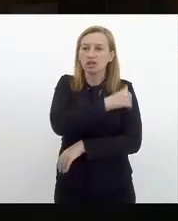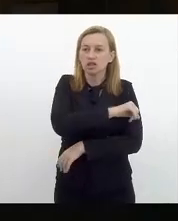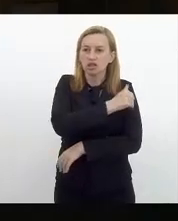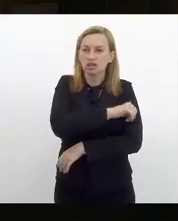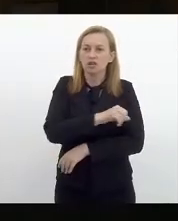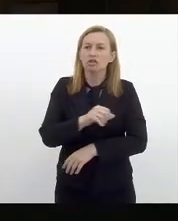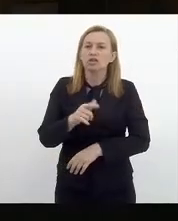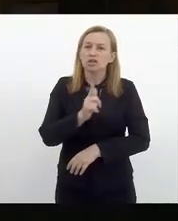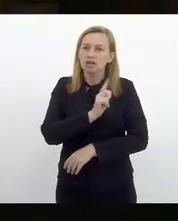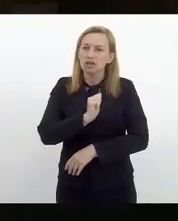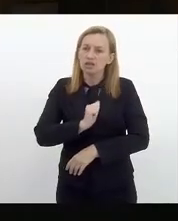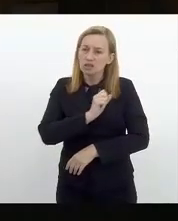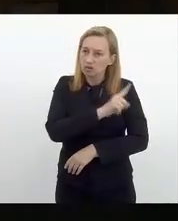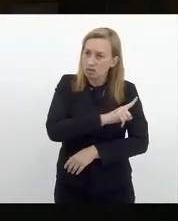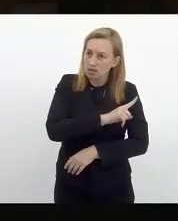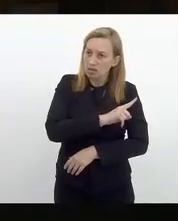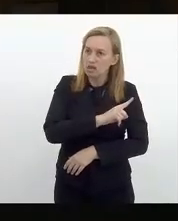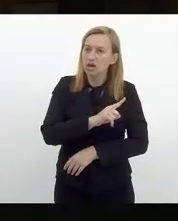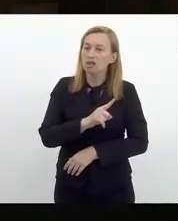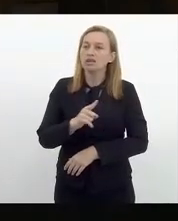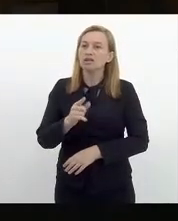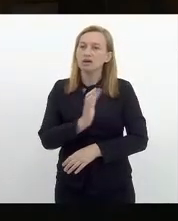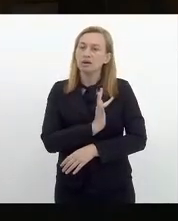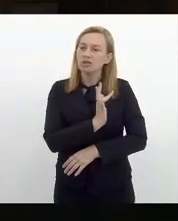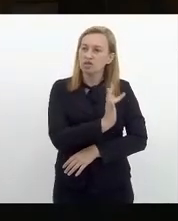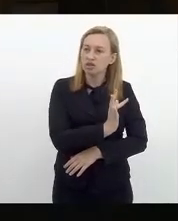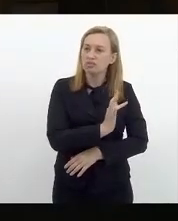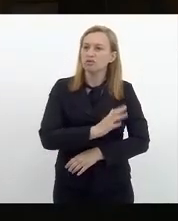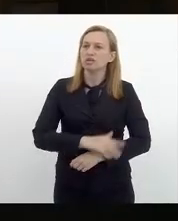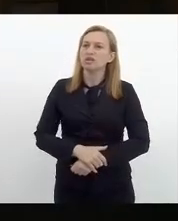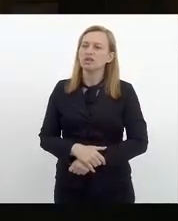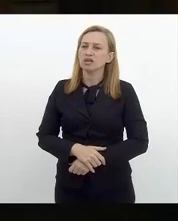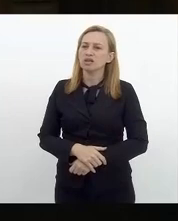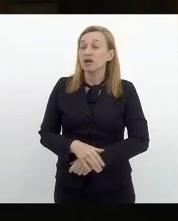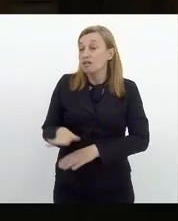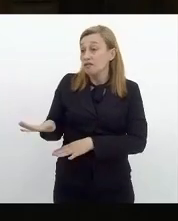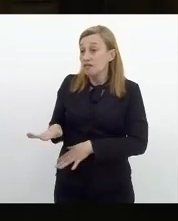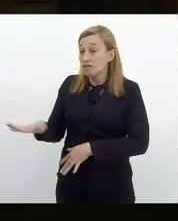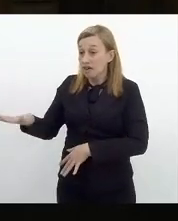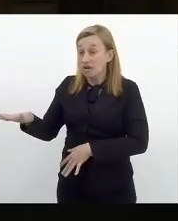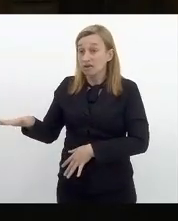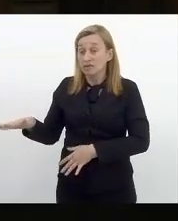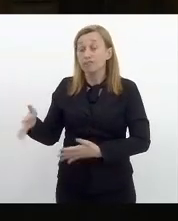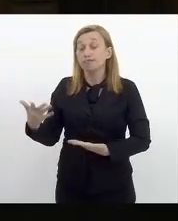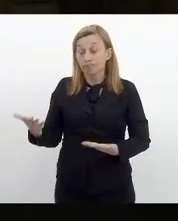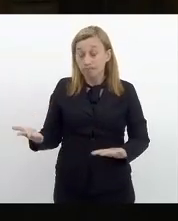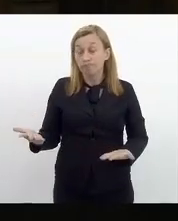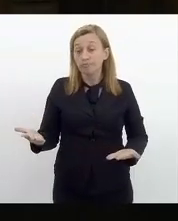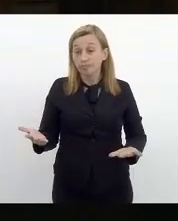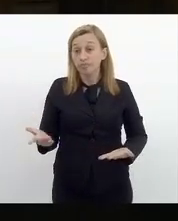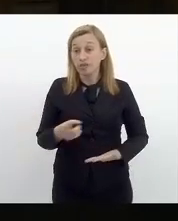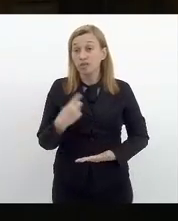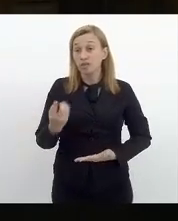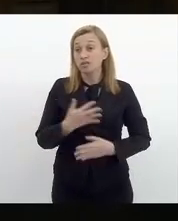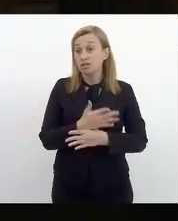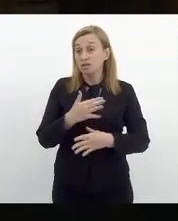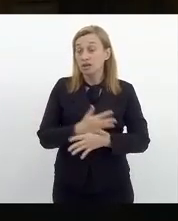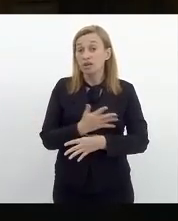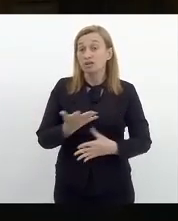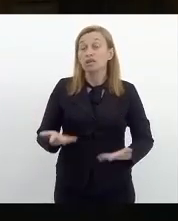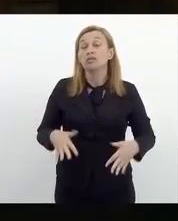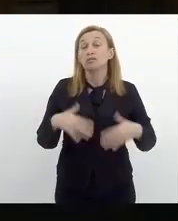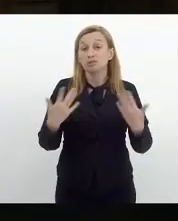só ali São Gonçalo no Grande Rio e a nossa Baixada Fluminense bem como as favelas da do nosso da nossa cidade